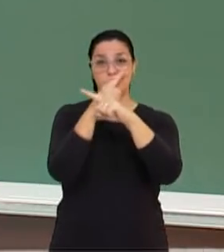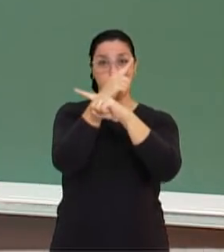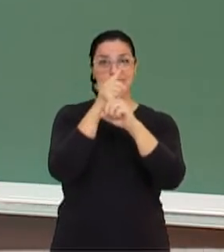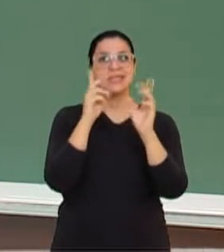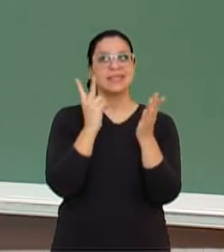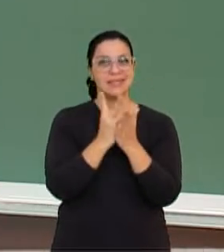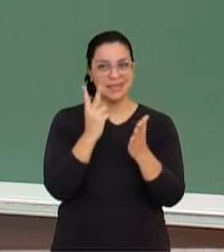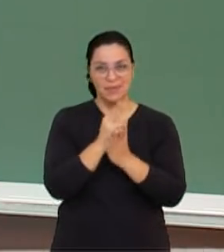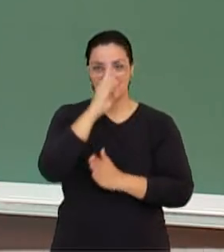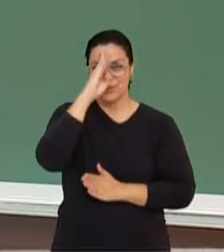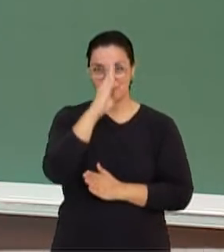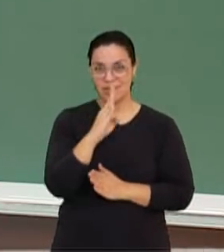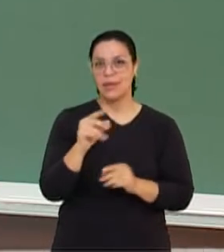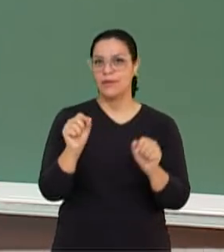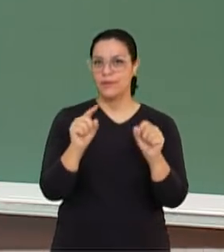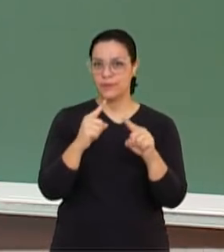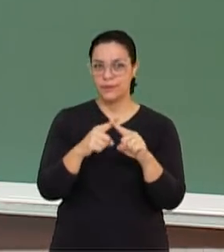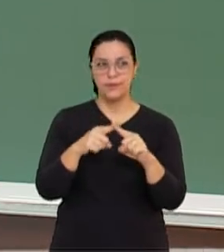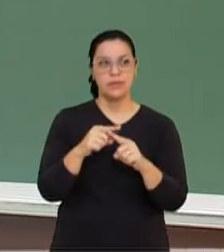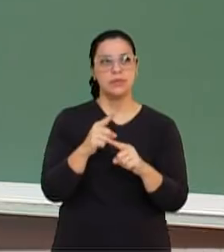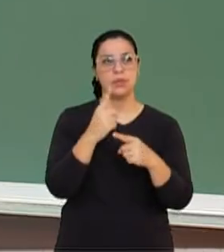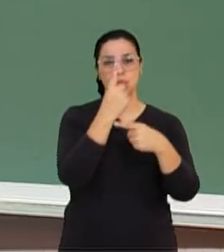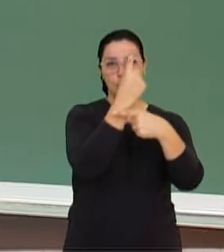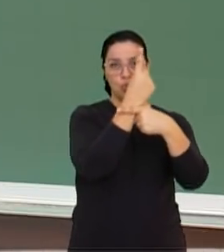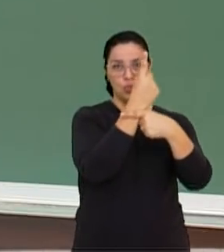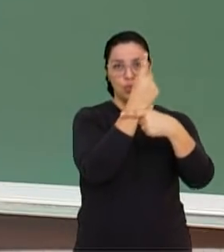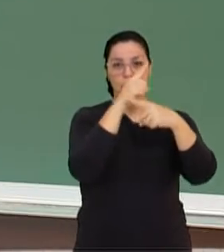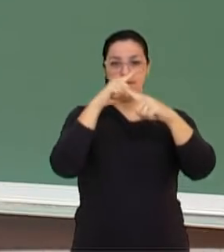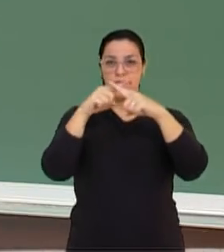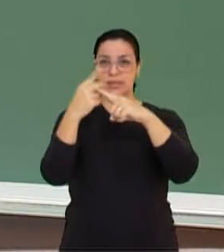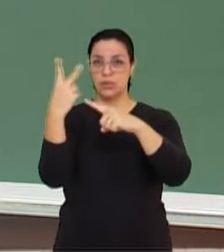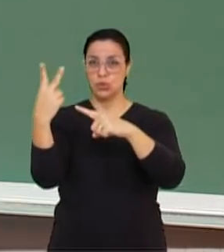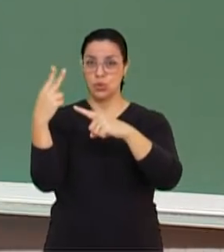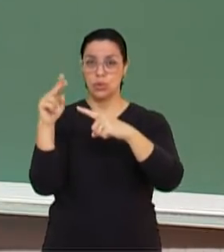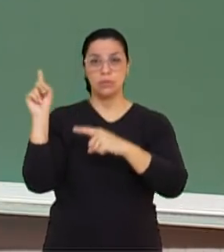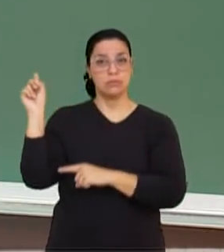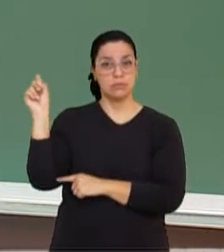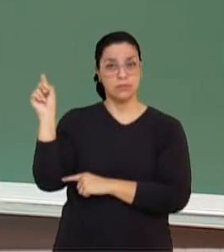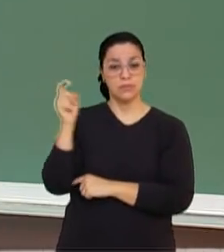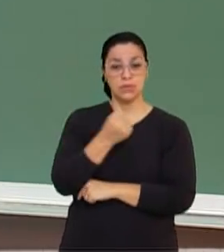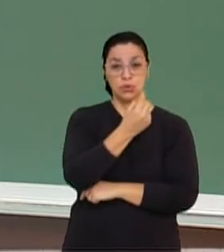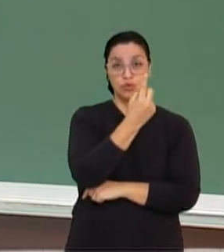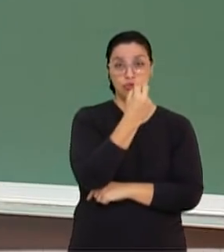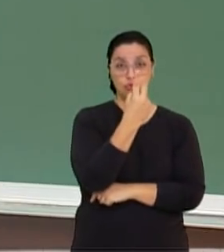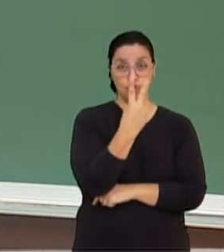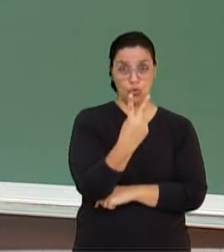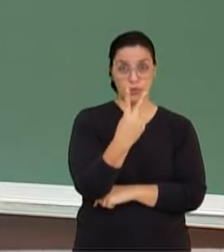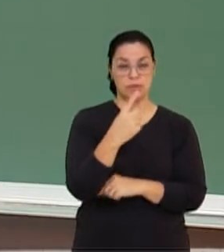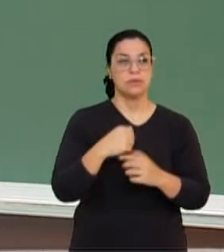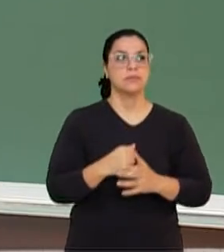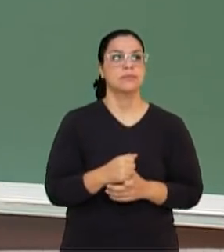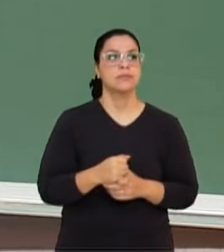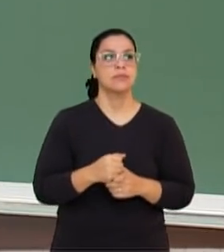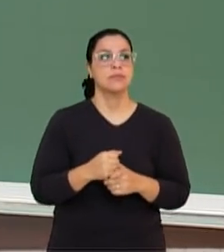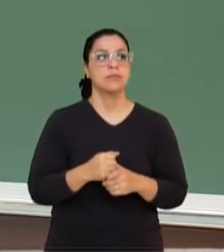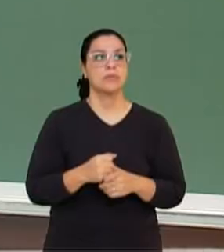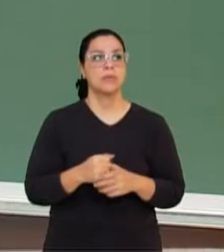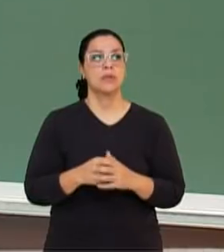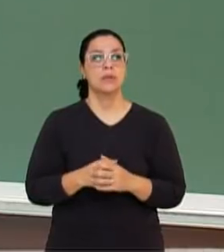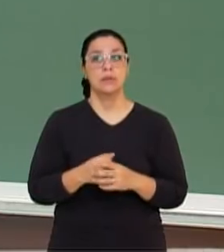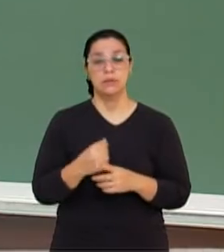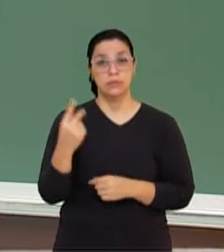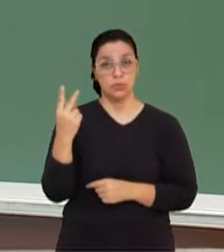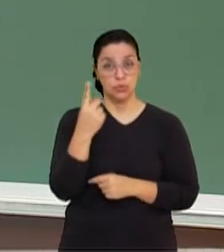é direta, tá? Então, 1 vezes 12, vou colocar aqui embaixo, ó, é 12, tá? Então, isso tudo ali é igual,